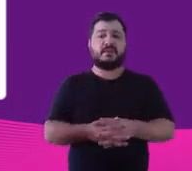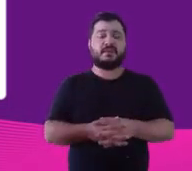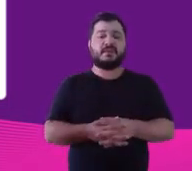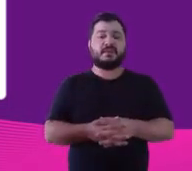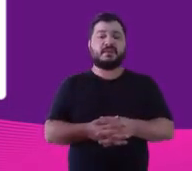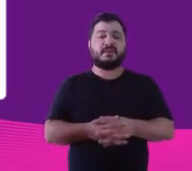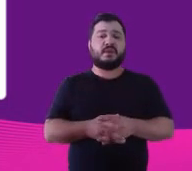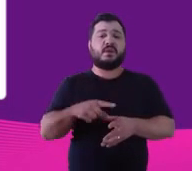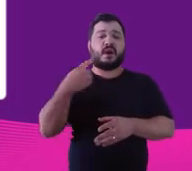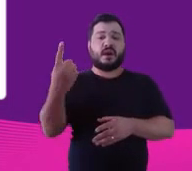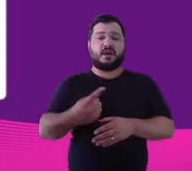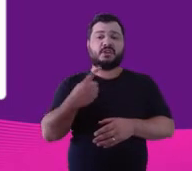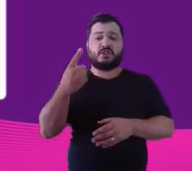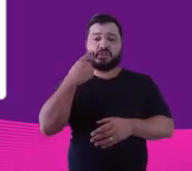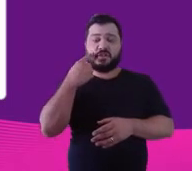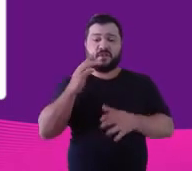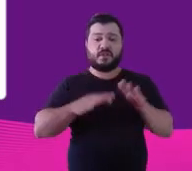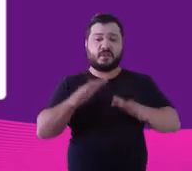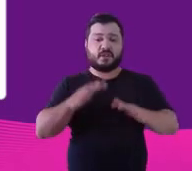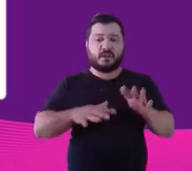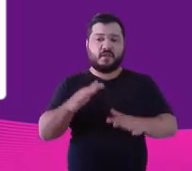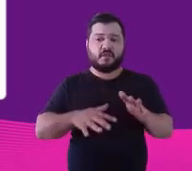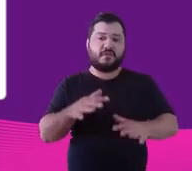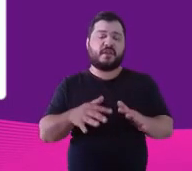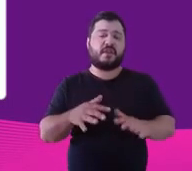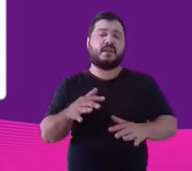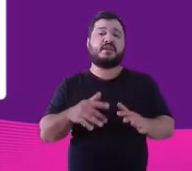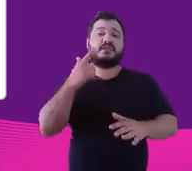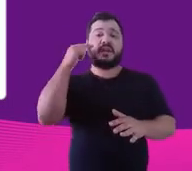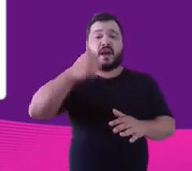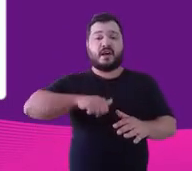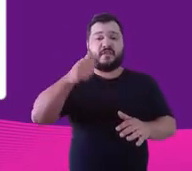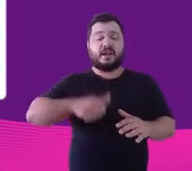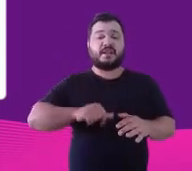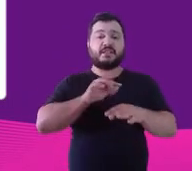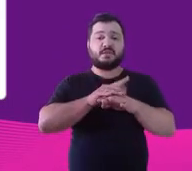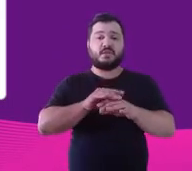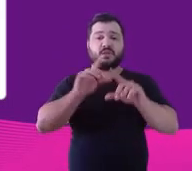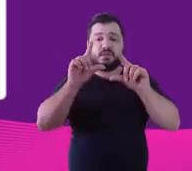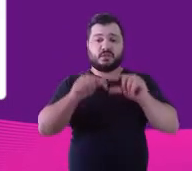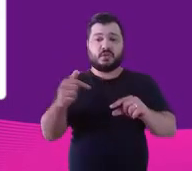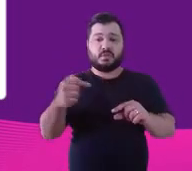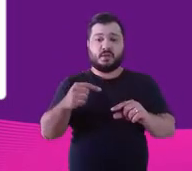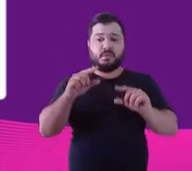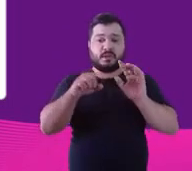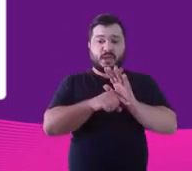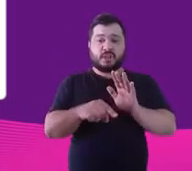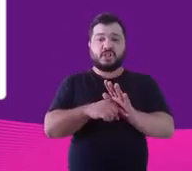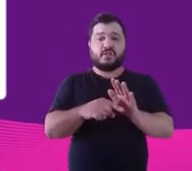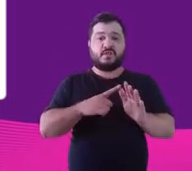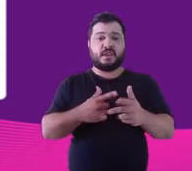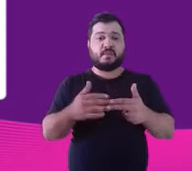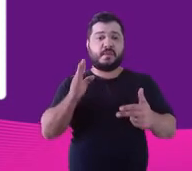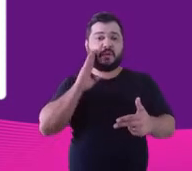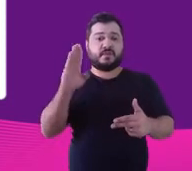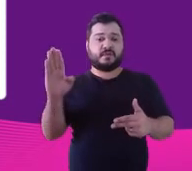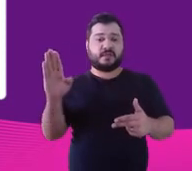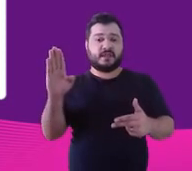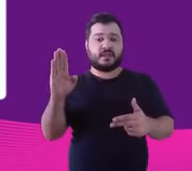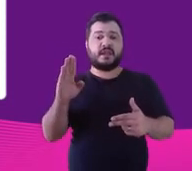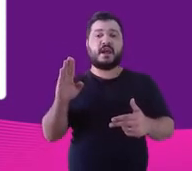consolidação a gente está vendo Aí talvez a avaliação de Guaraçaí do a mínima negativa em um papel